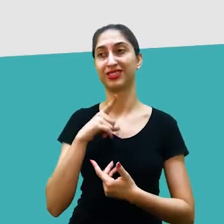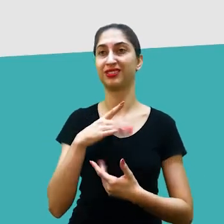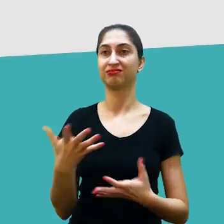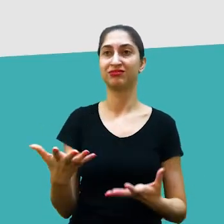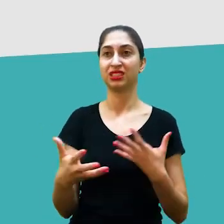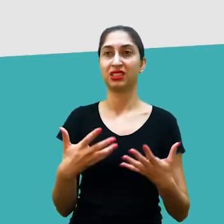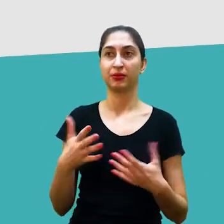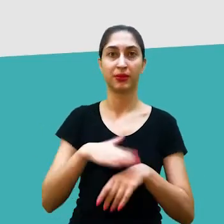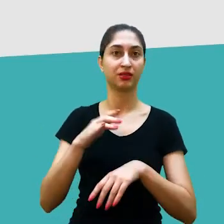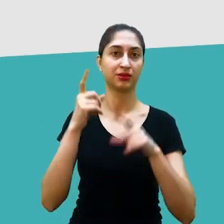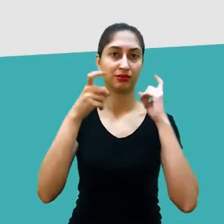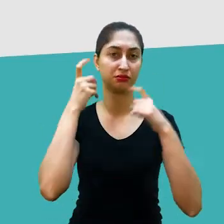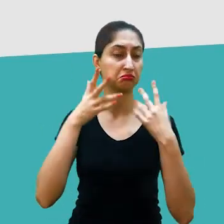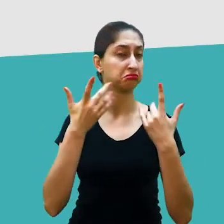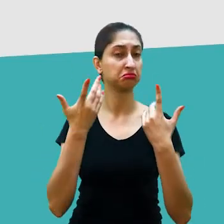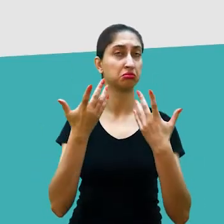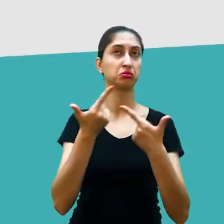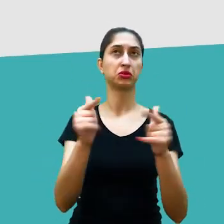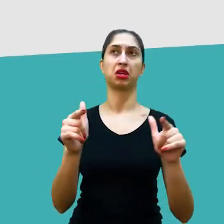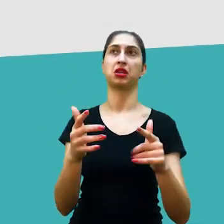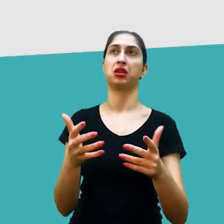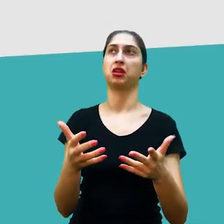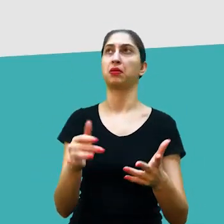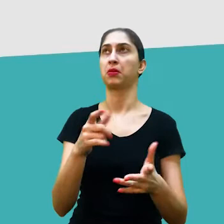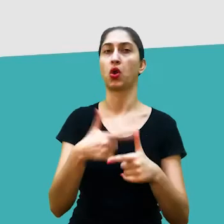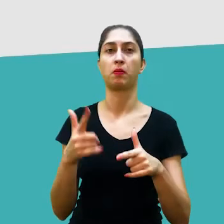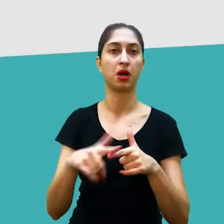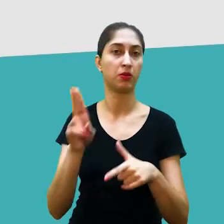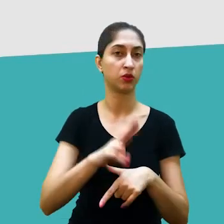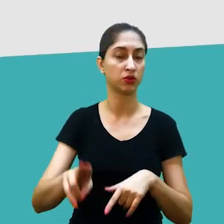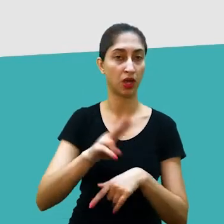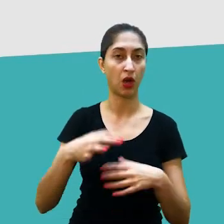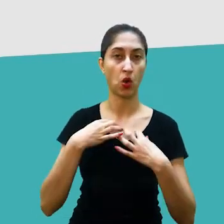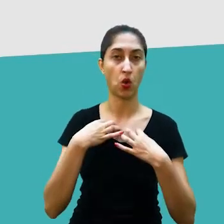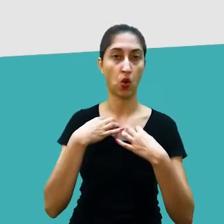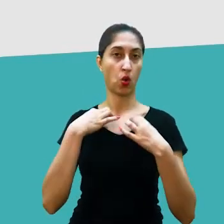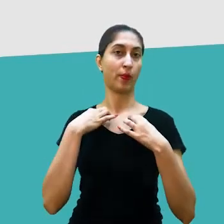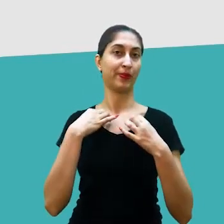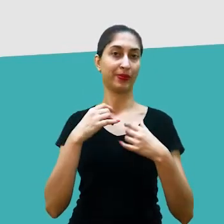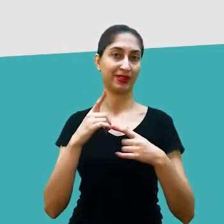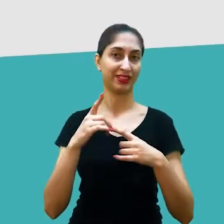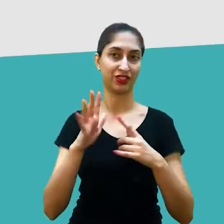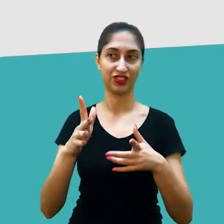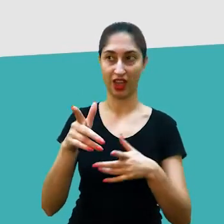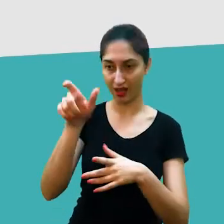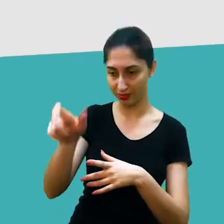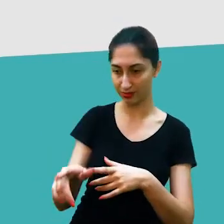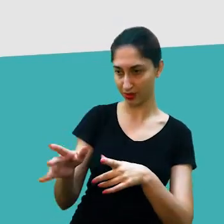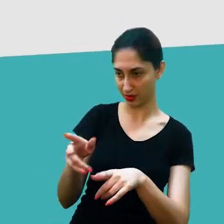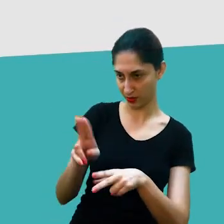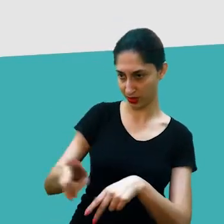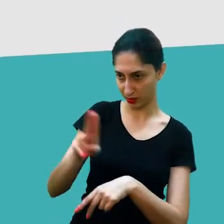uma roupa de segunda mão, e a gente tem aquela máxima, né, que a roupa mais sustentável é a que já existe, que não demanda uma